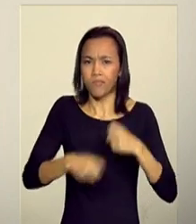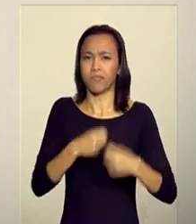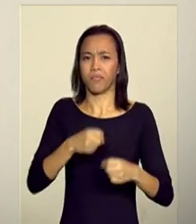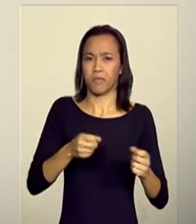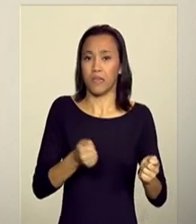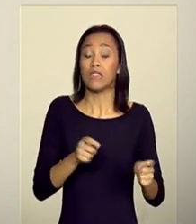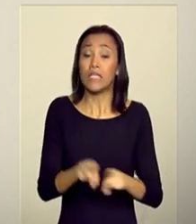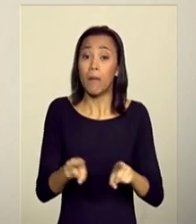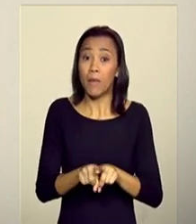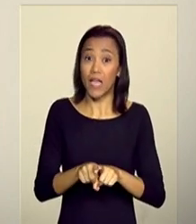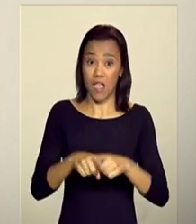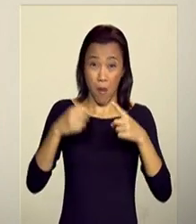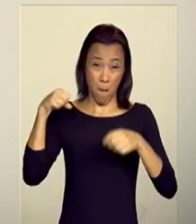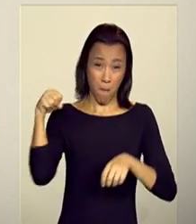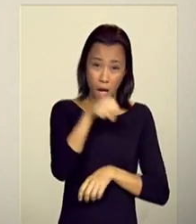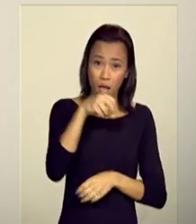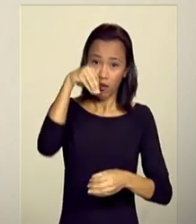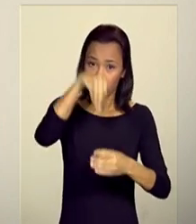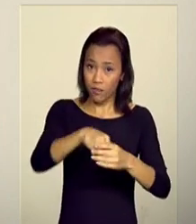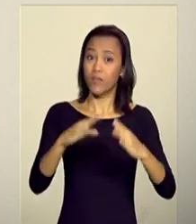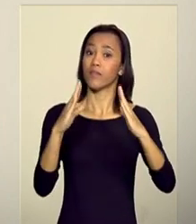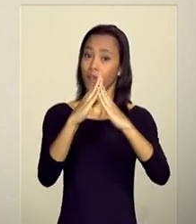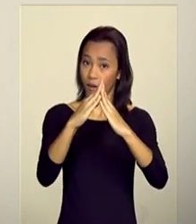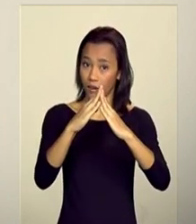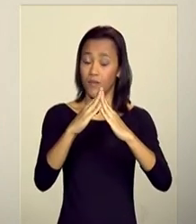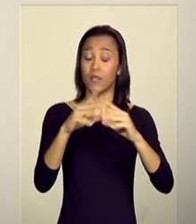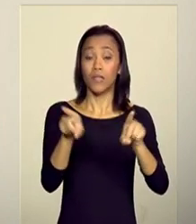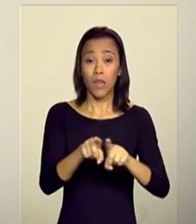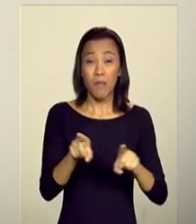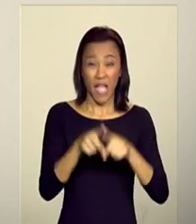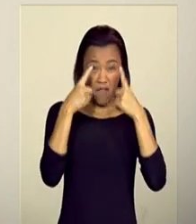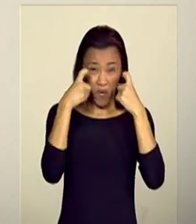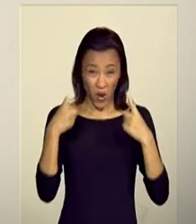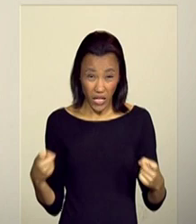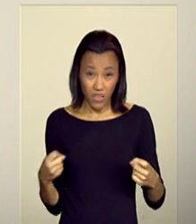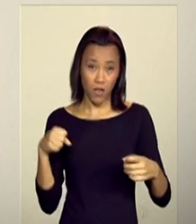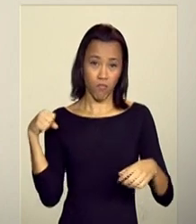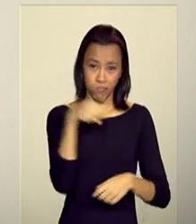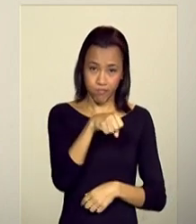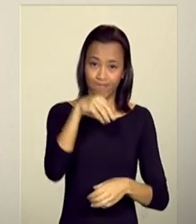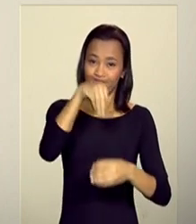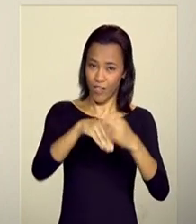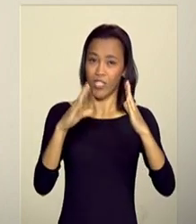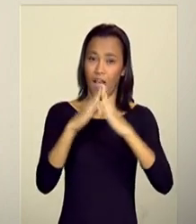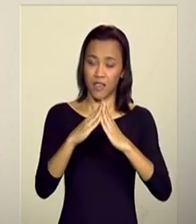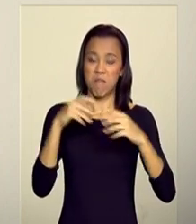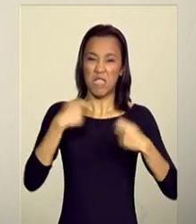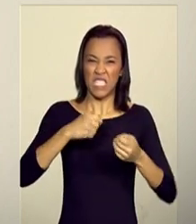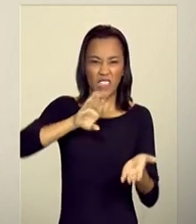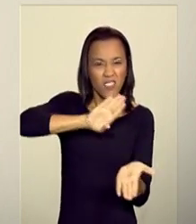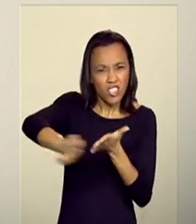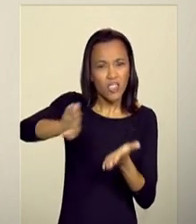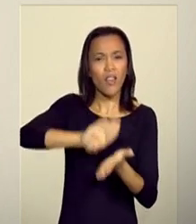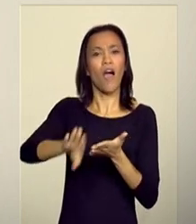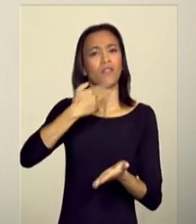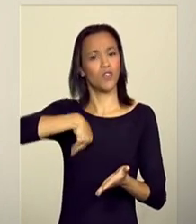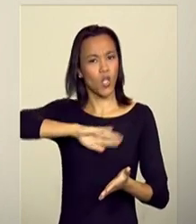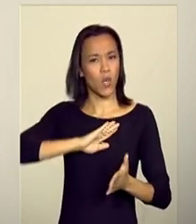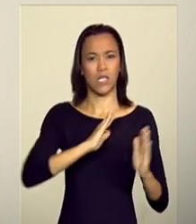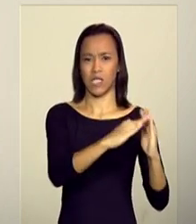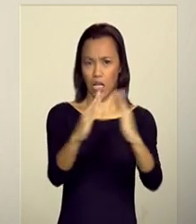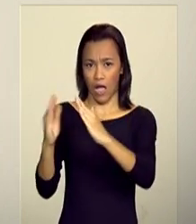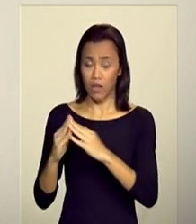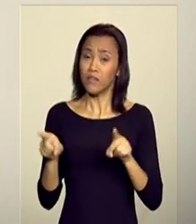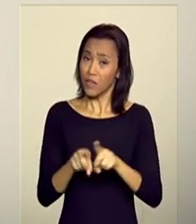sexual e da violência doméstica Como estamos fazendo a violência doméstica aliás tem que ser varrida dos nossos